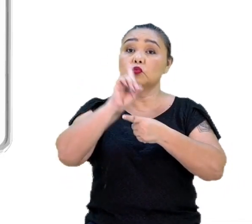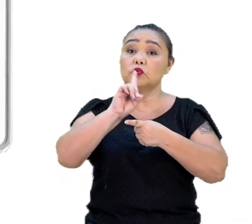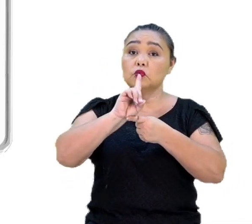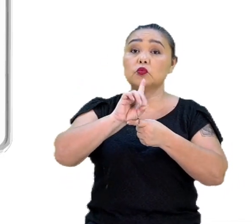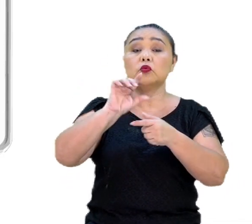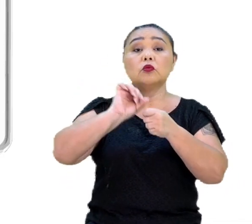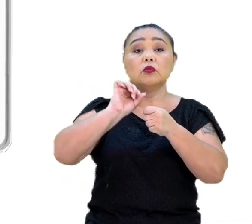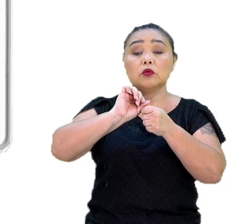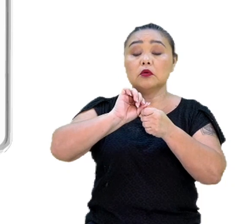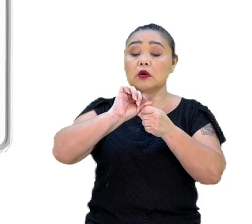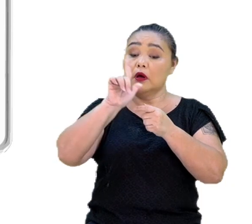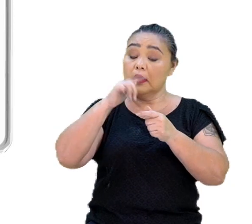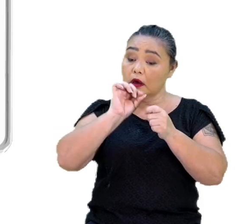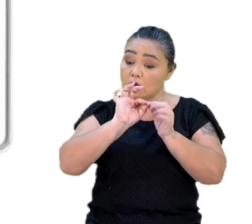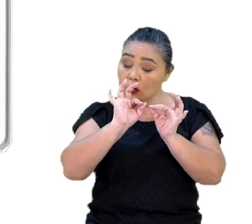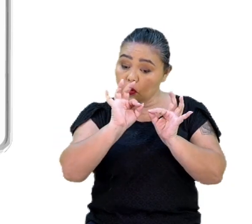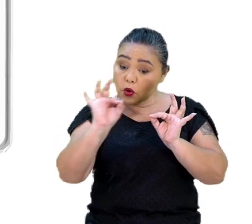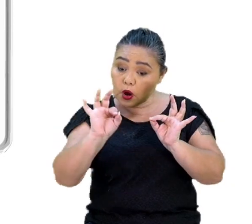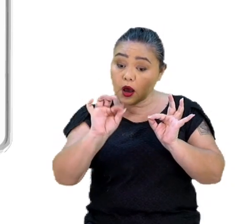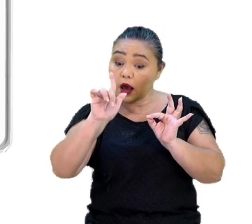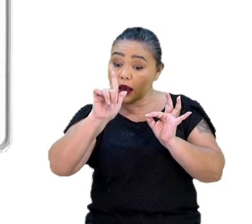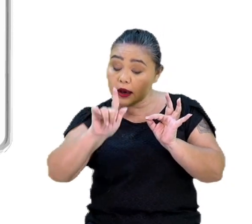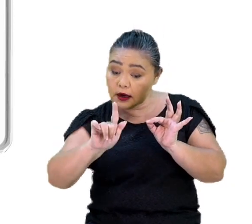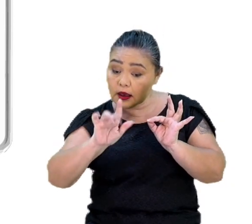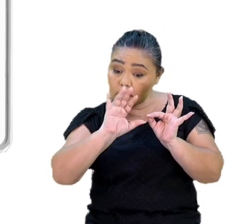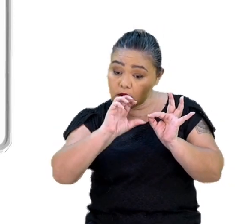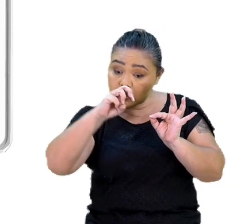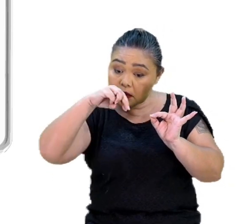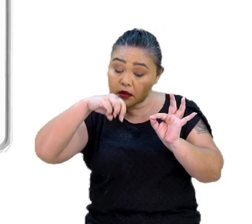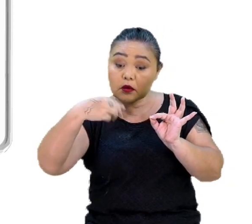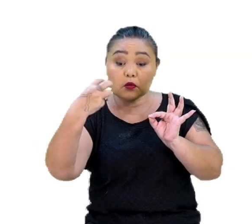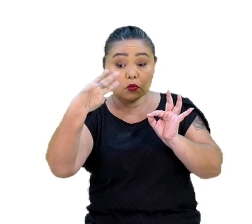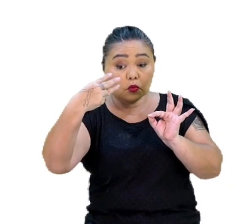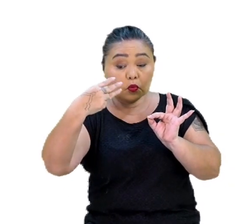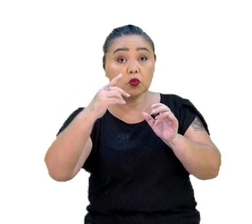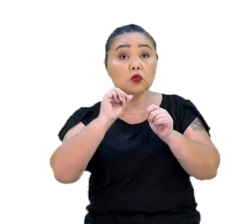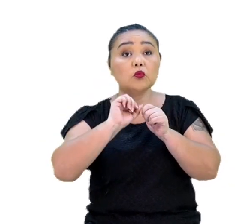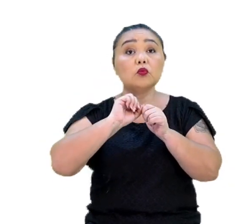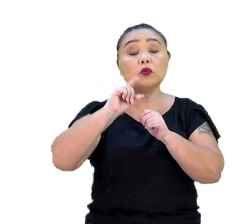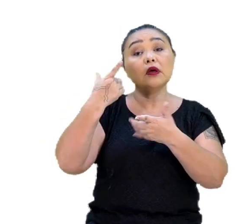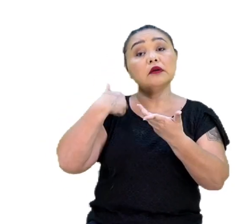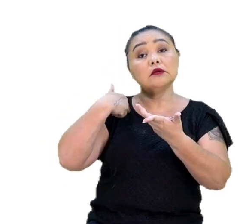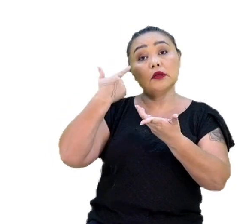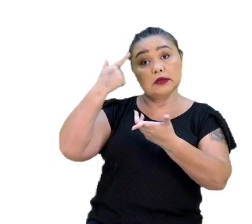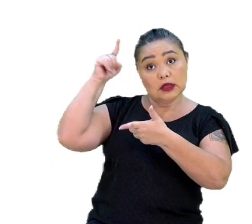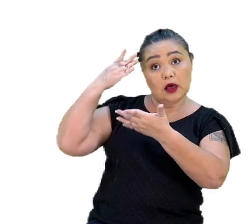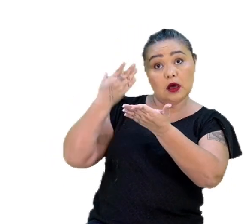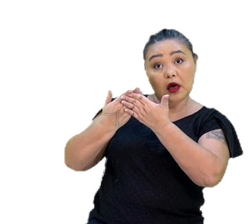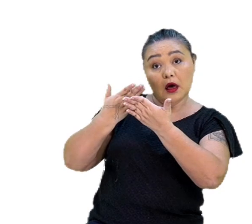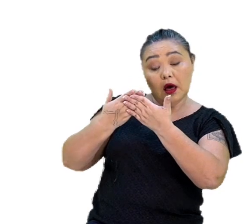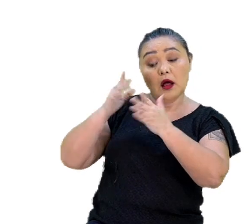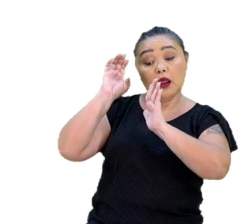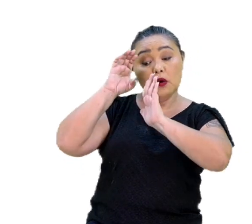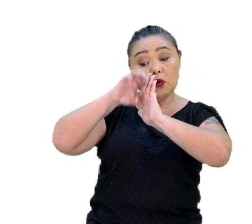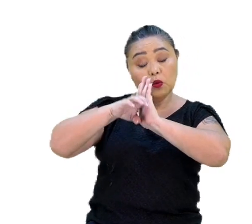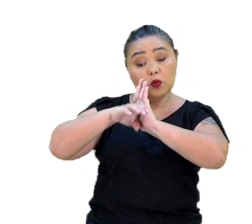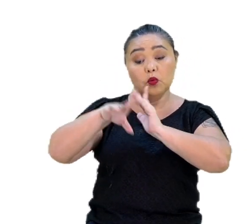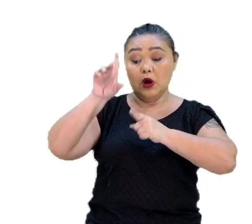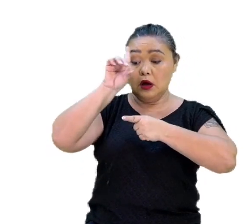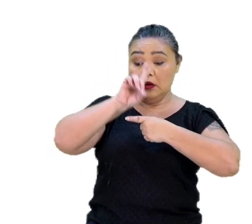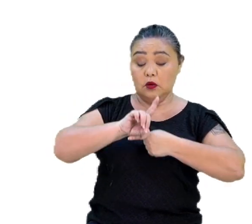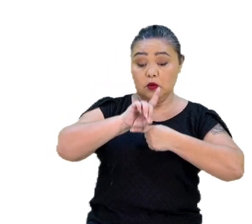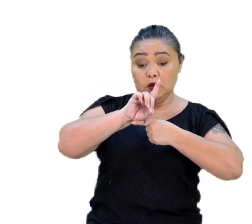trabalhar gramas por centímetros cúbicos, tá? Nessa aula a gente viu o conceito, né? Que a densidade ou